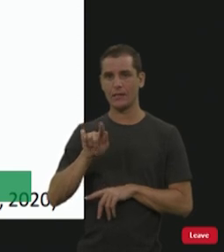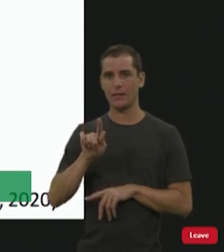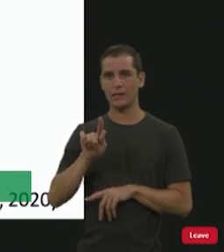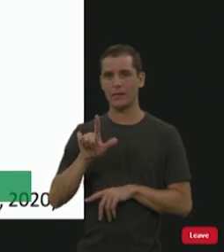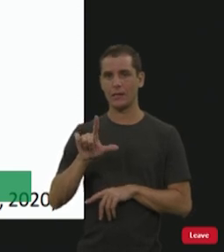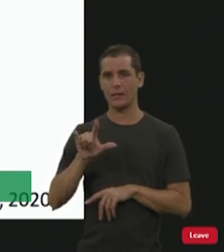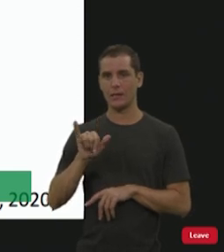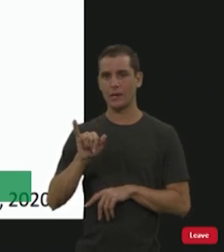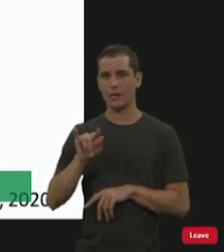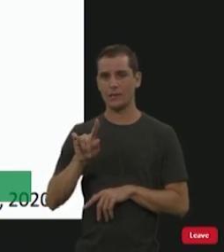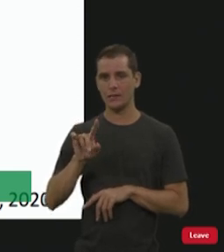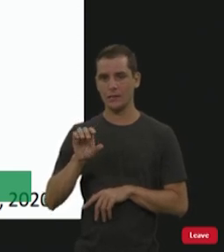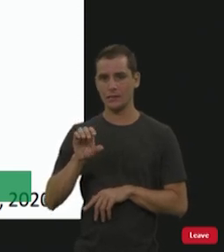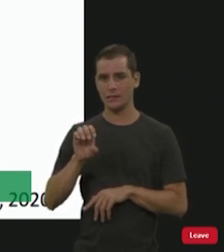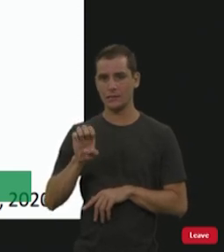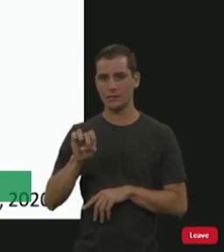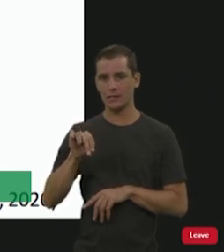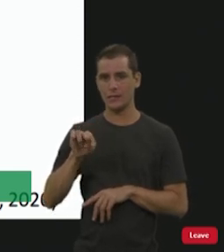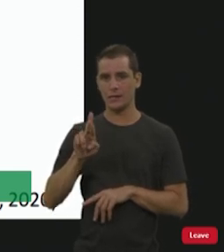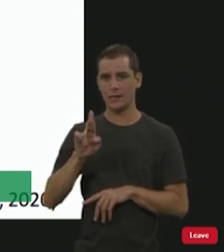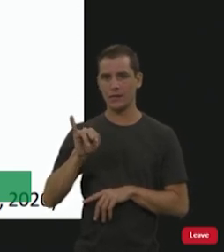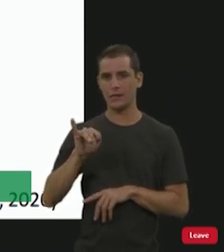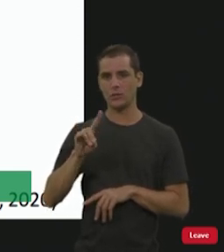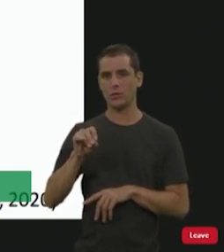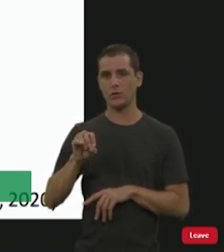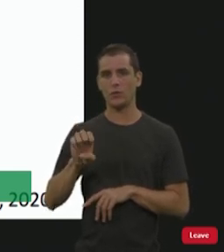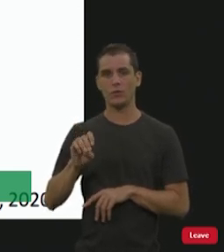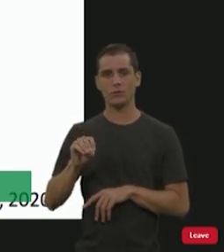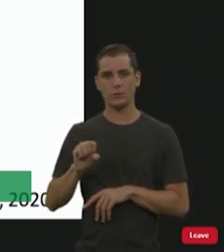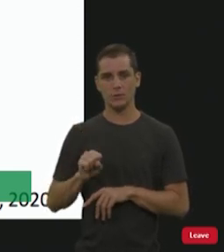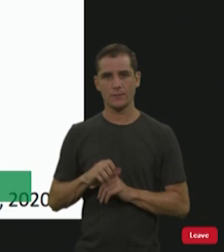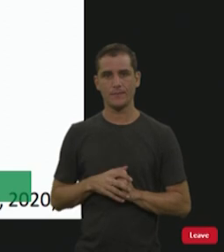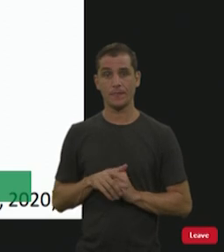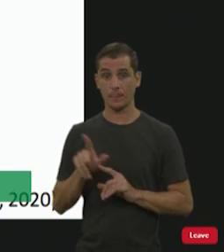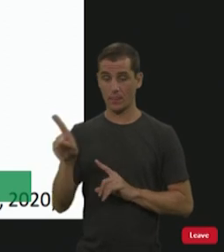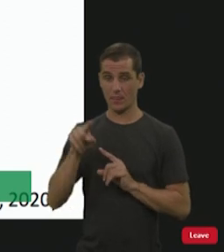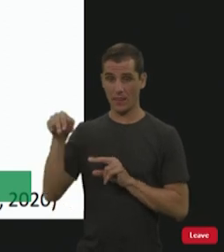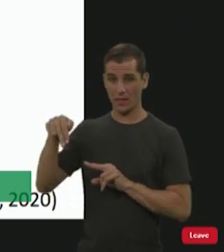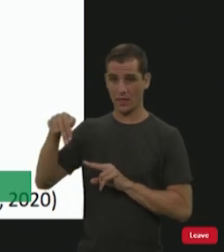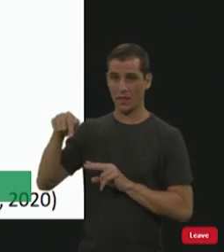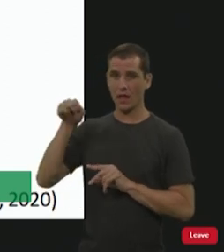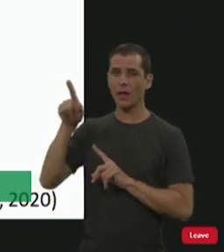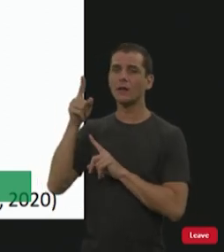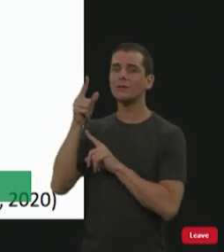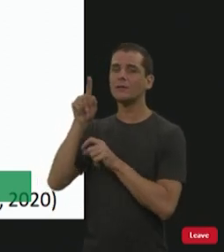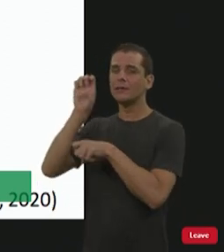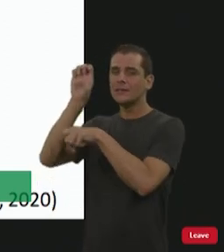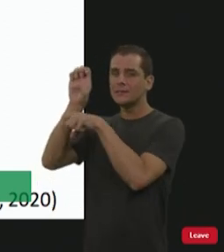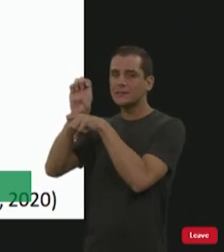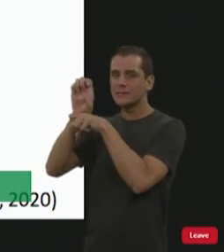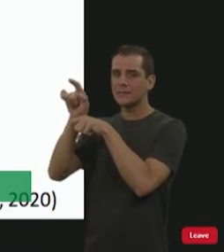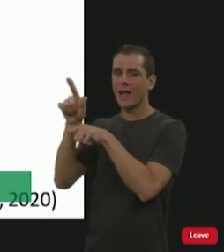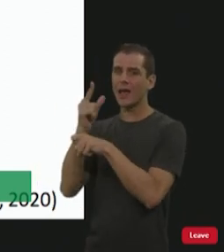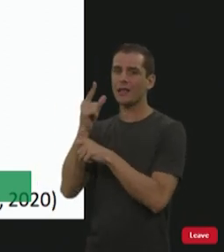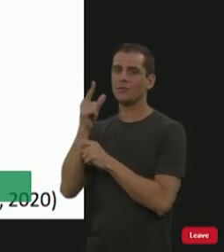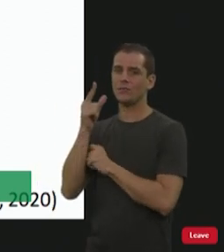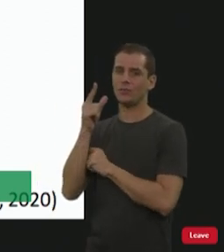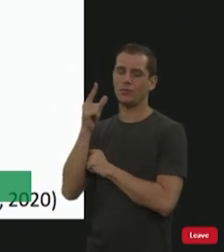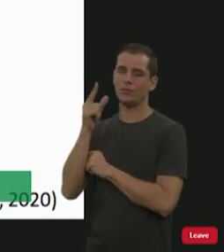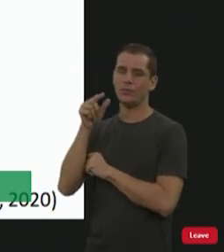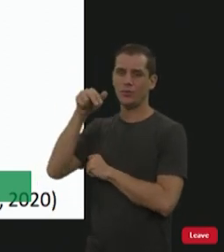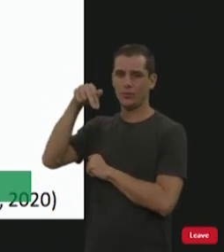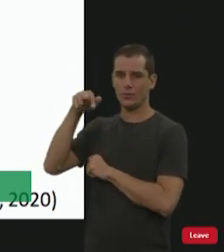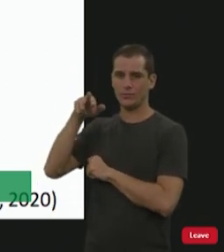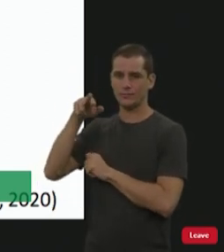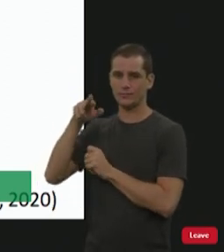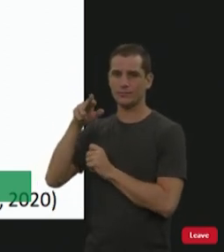a manchada da lipodistrofia congênita generalizada, o Dr. Josivan Lima desenvolve